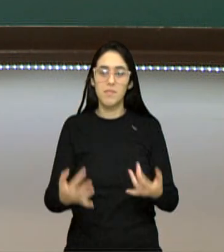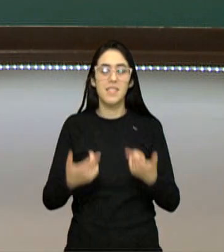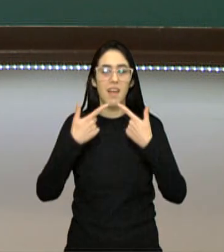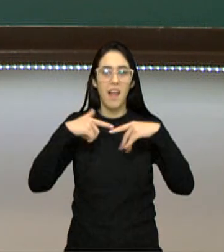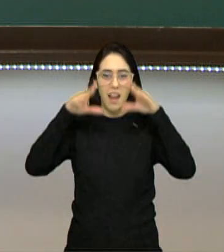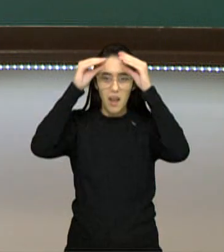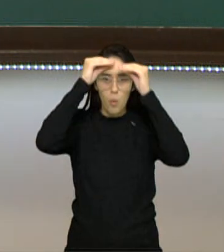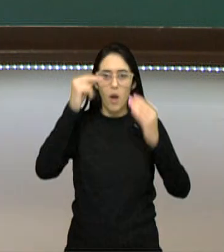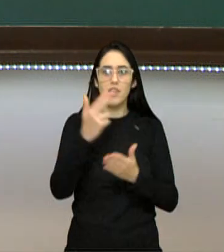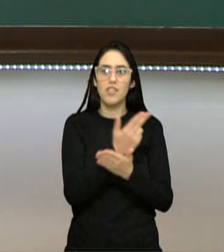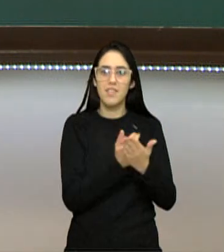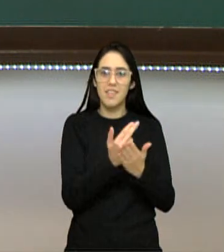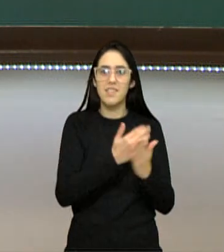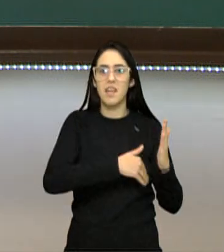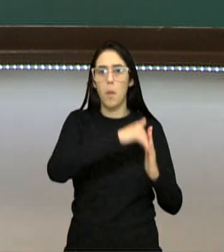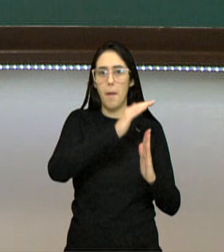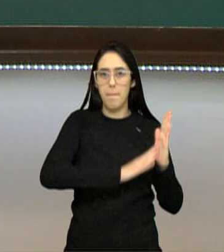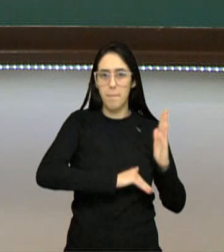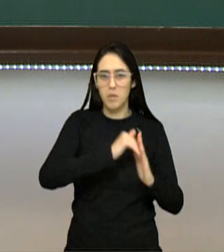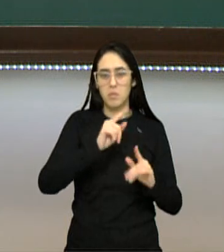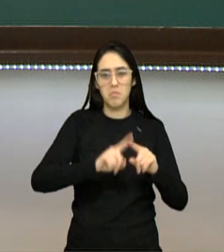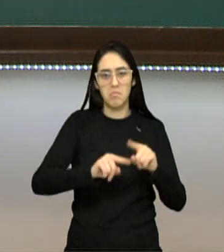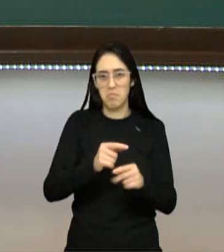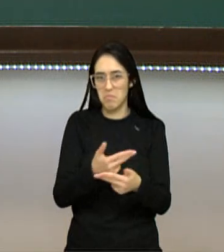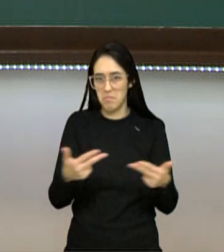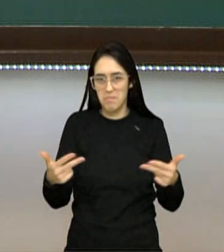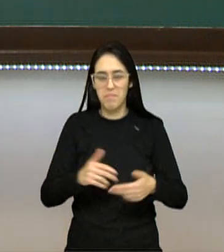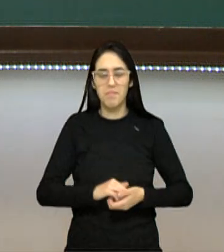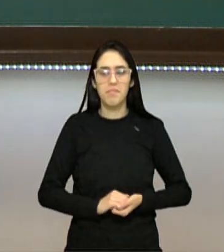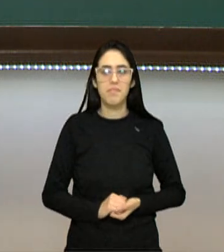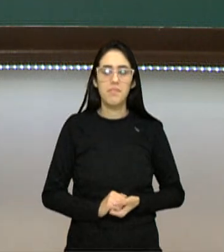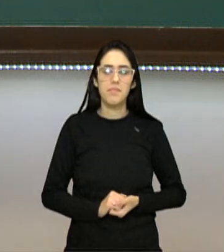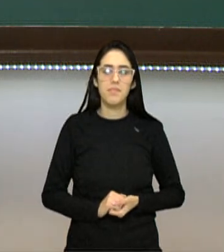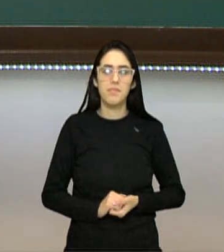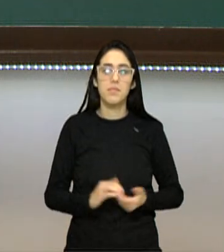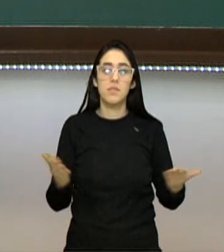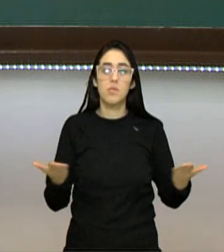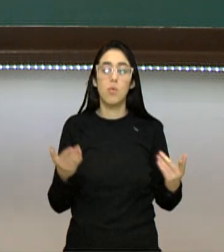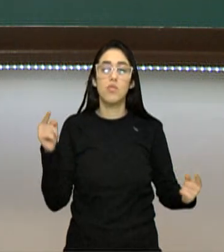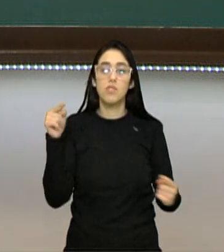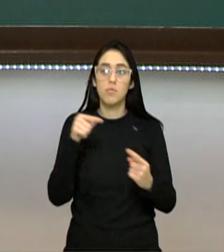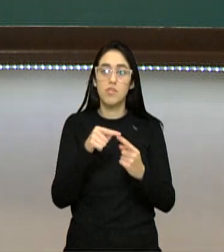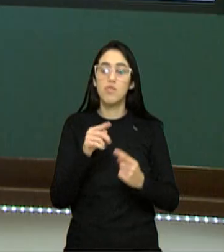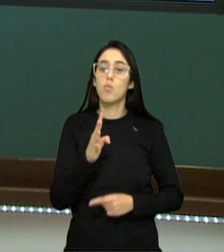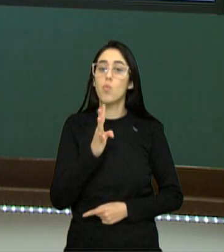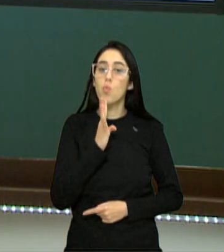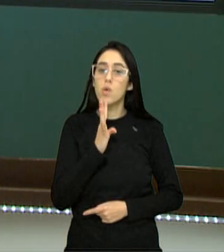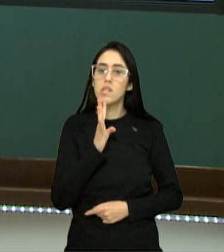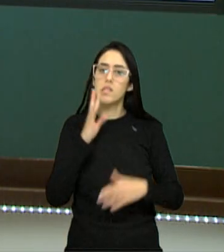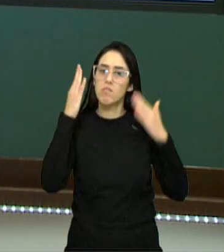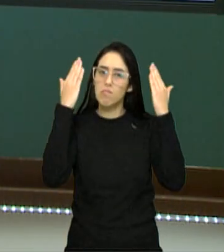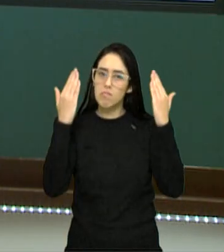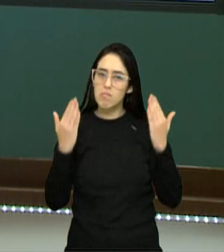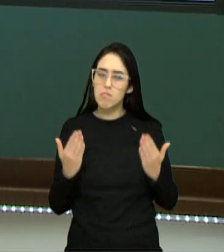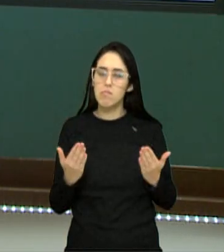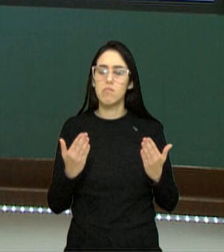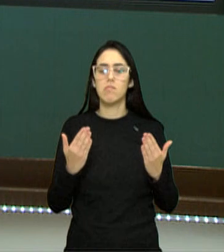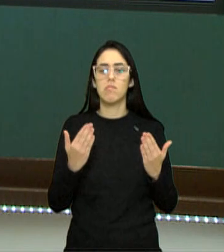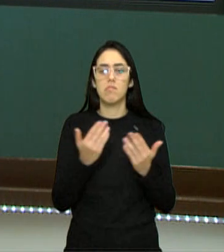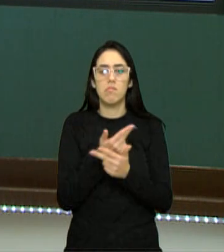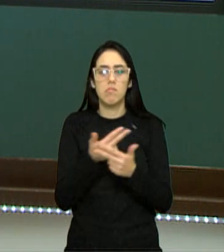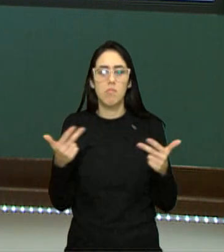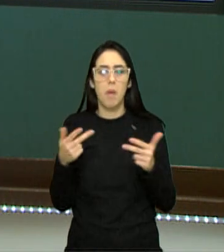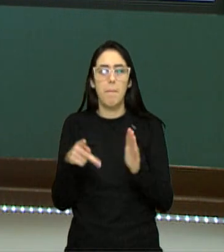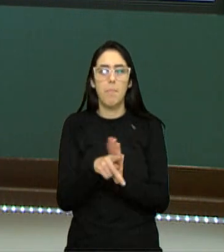do desenho, da pintura e sua materialidade. Como objetivo, nós iremos conhecer e analisar suportes e ferramentas